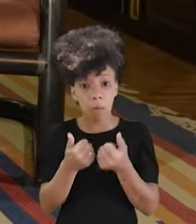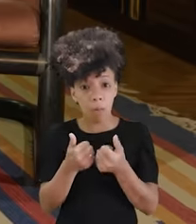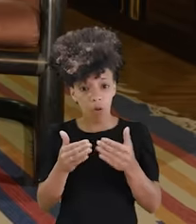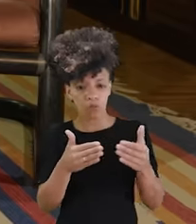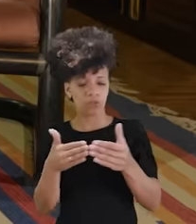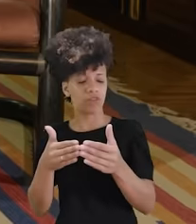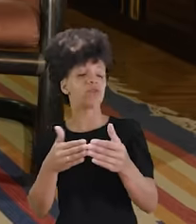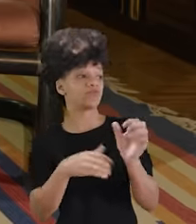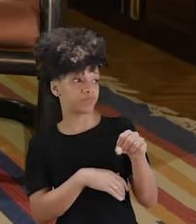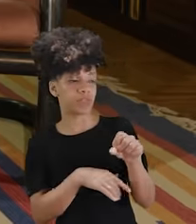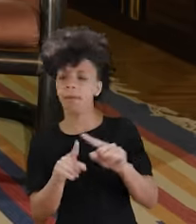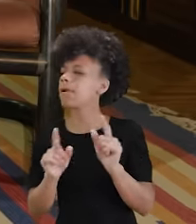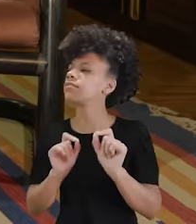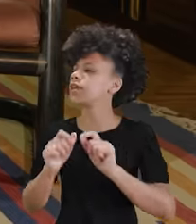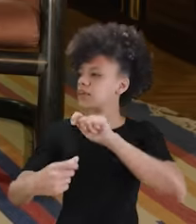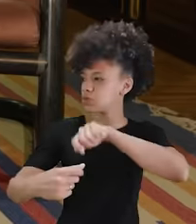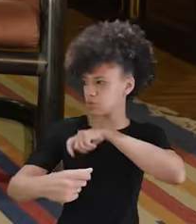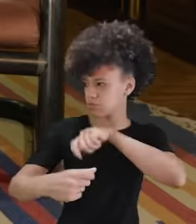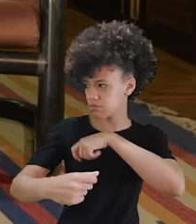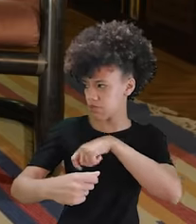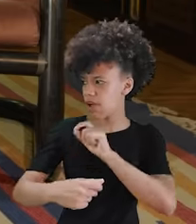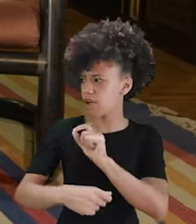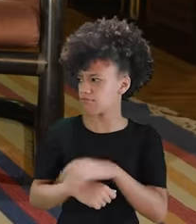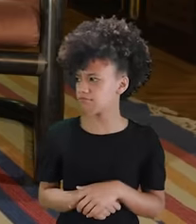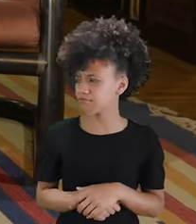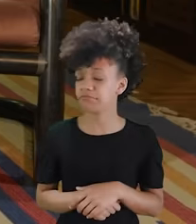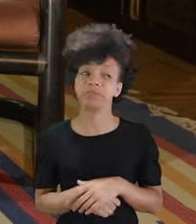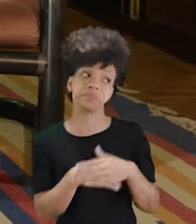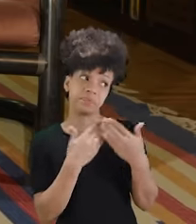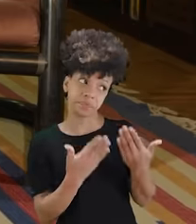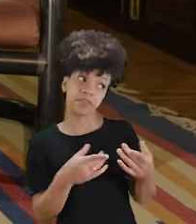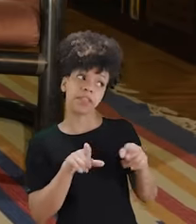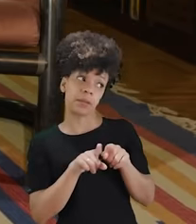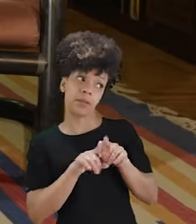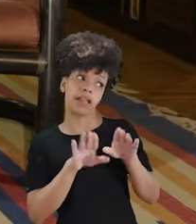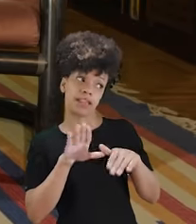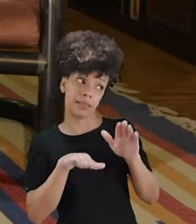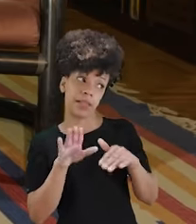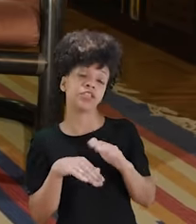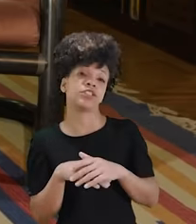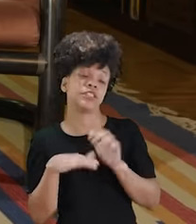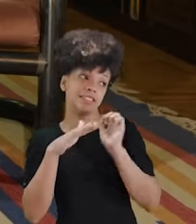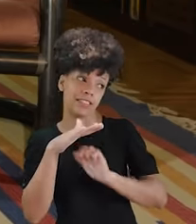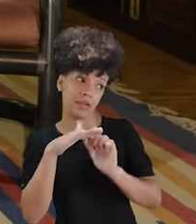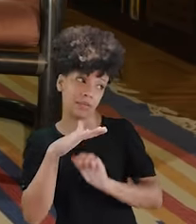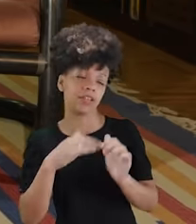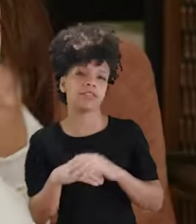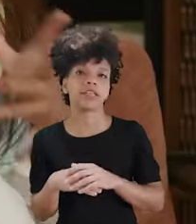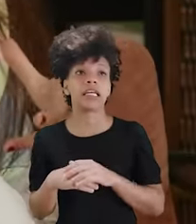por isso eles se dão tão certo no navio né sim quem que cozinha geralmente então também depende da